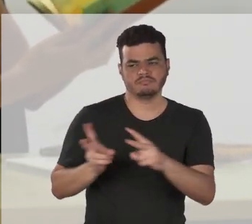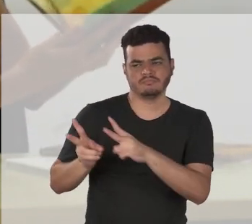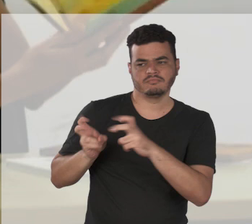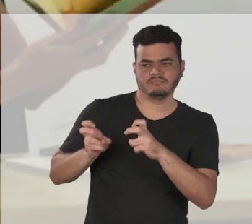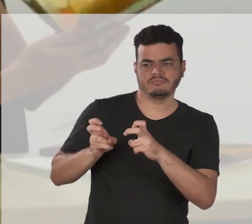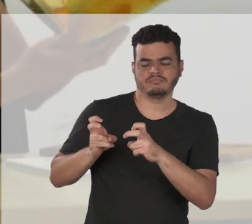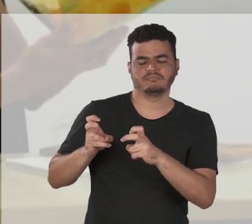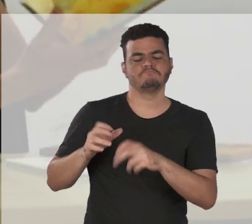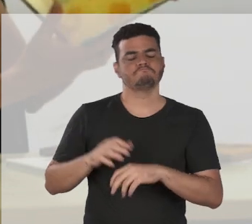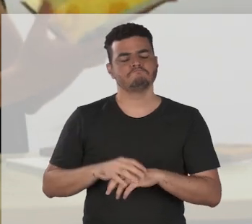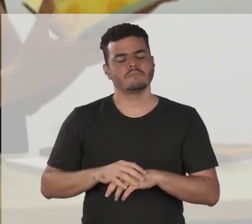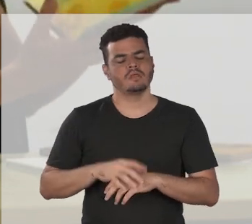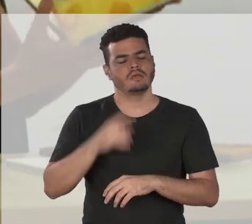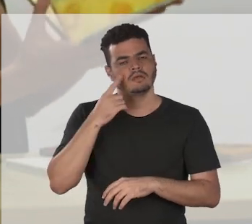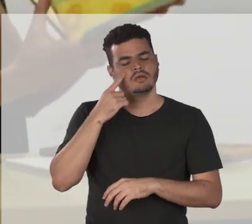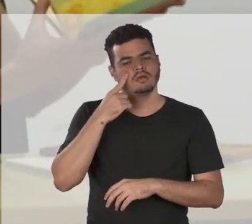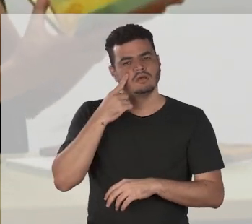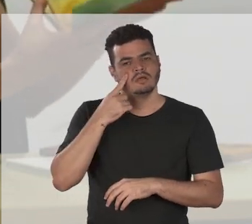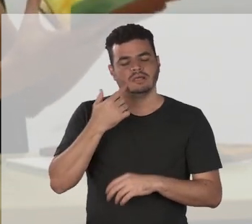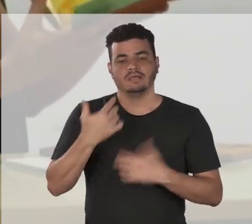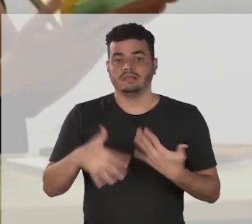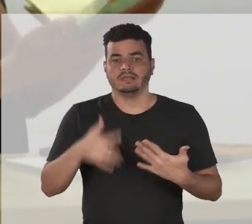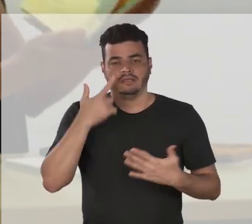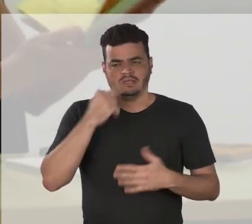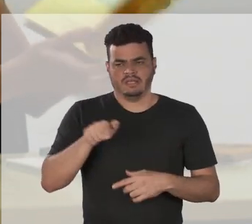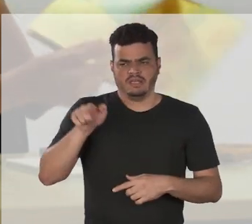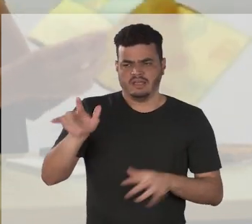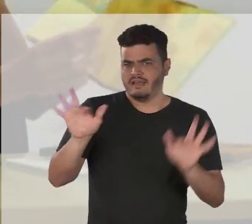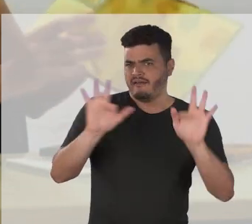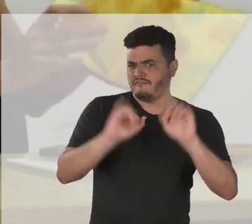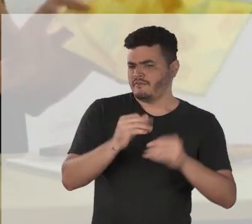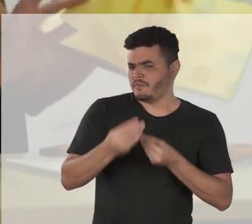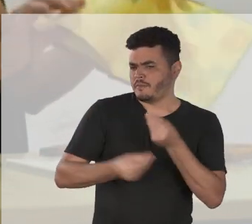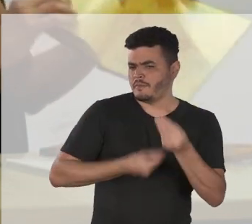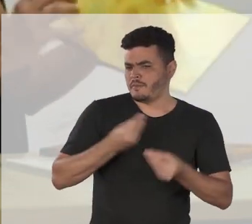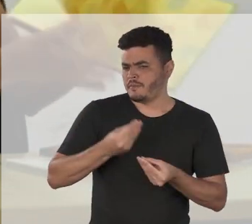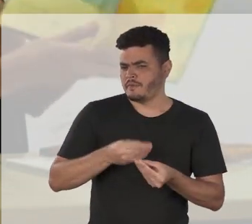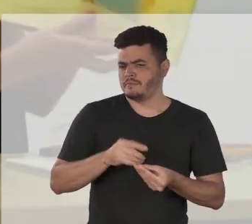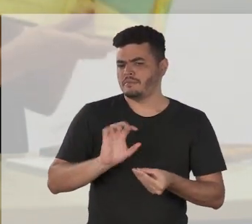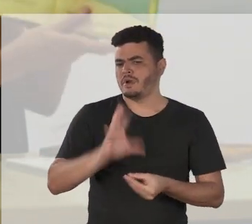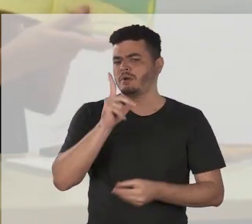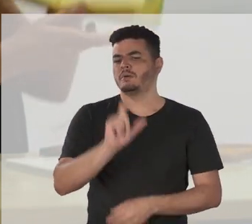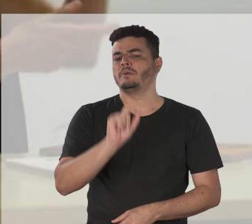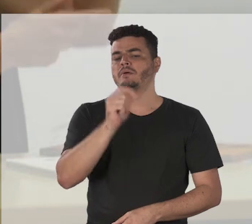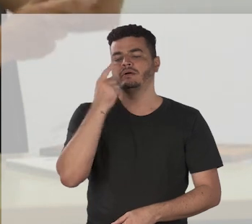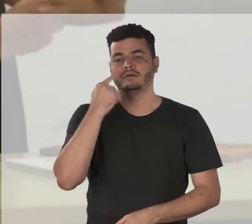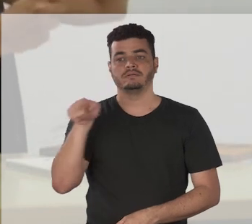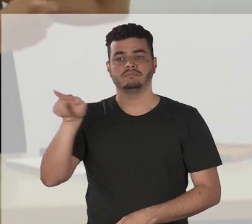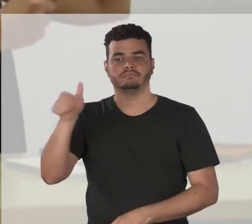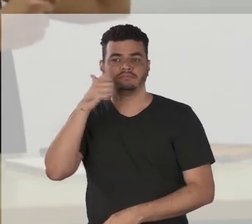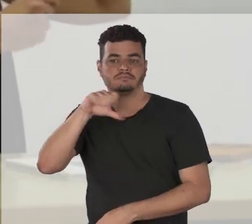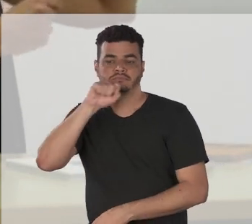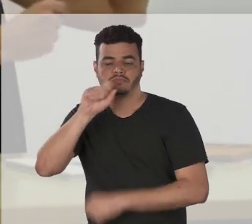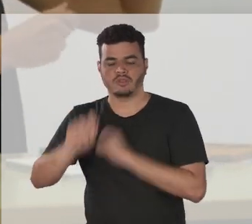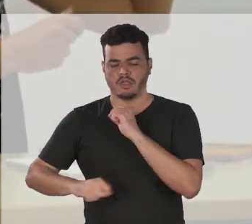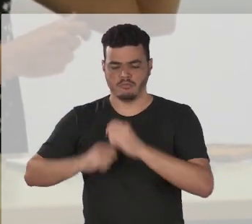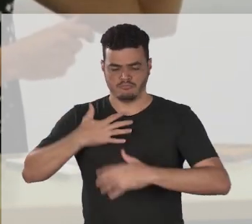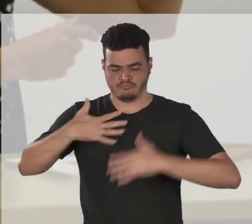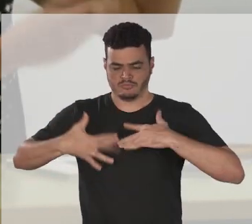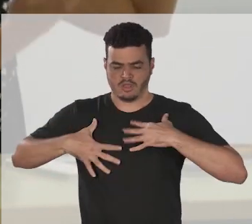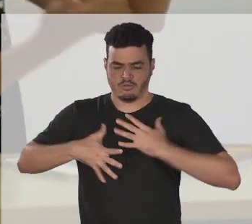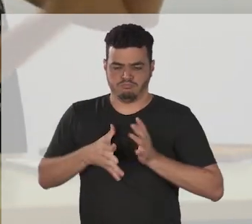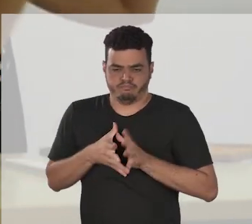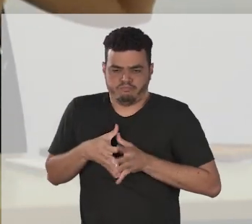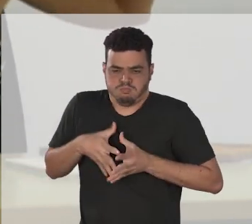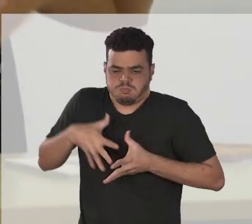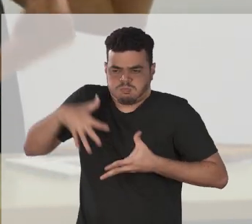depois vai se narrando toda a história. E o problema vai no final, o que acontece é que a mãe, né,